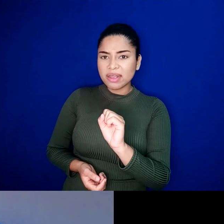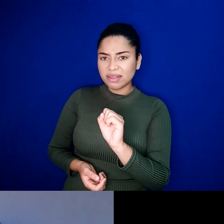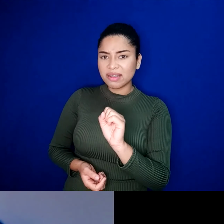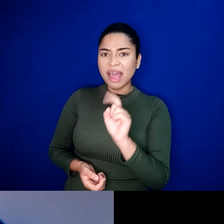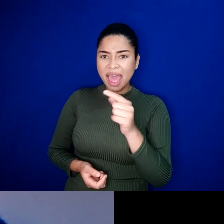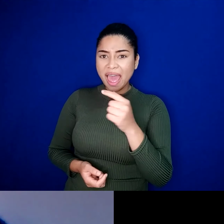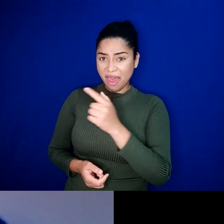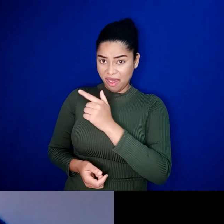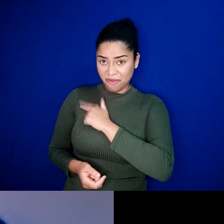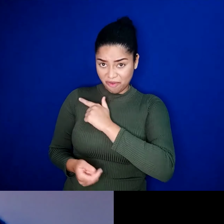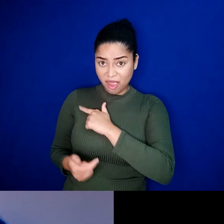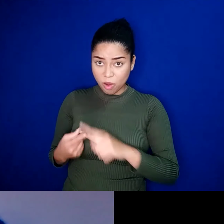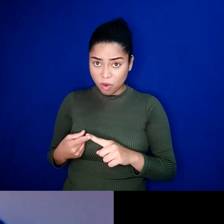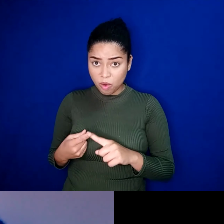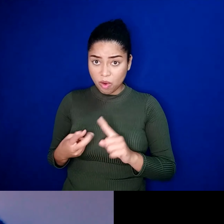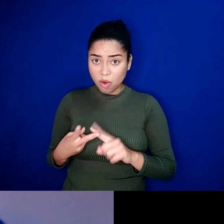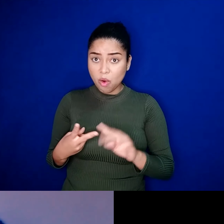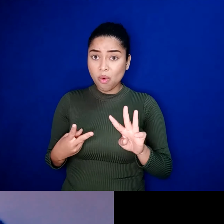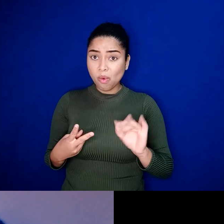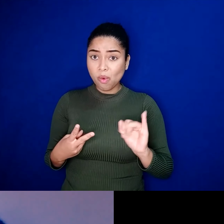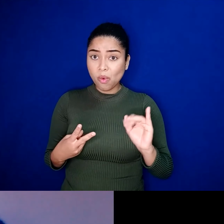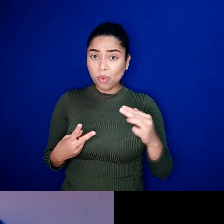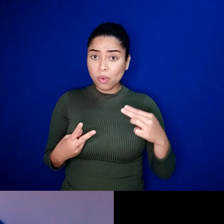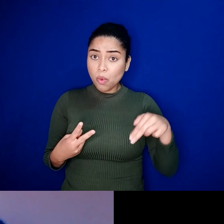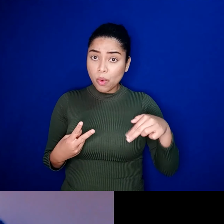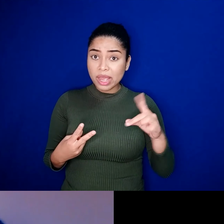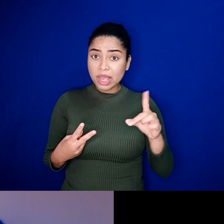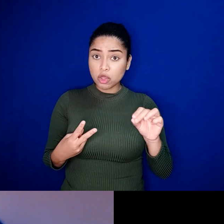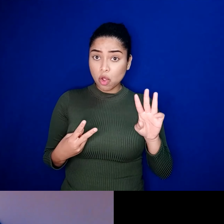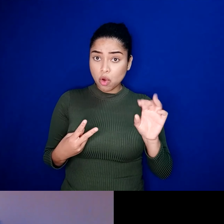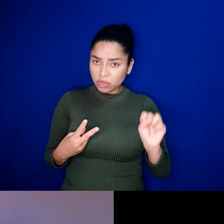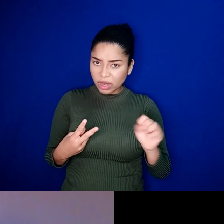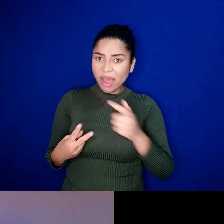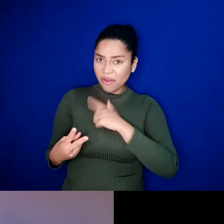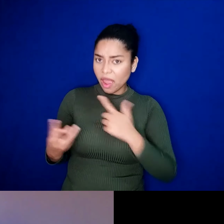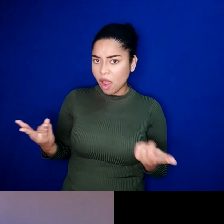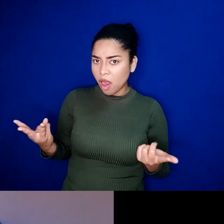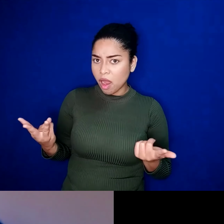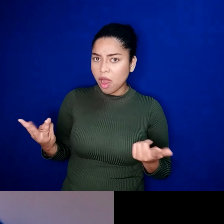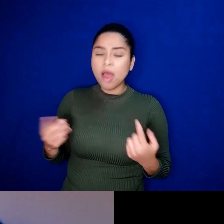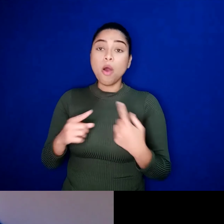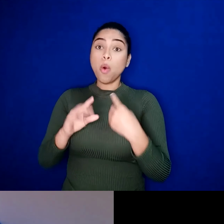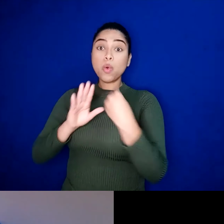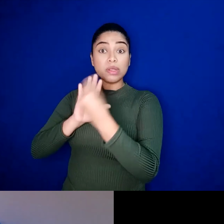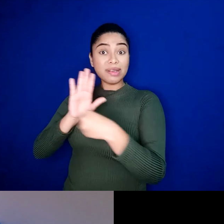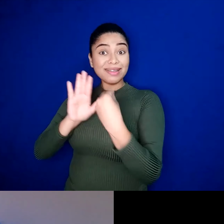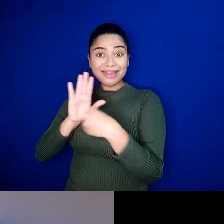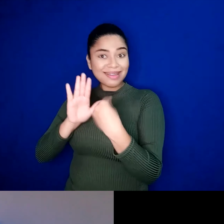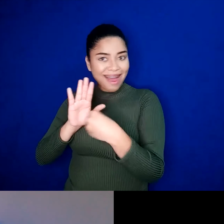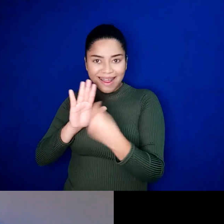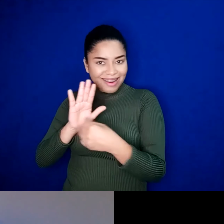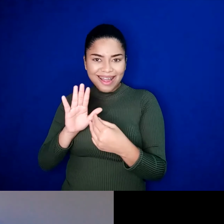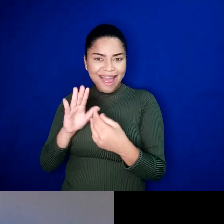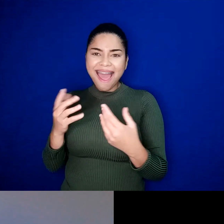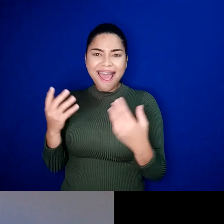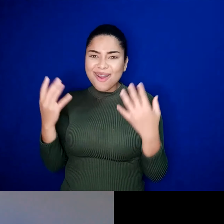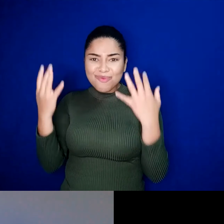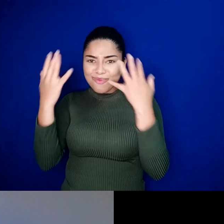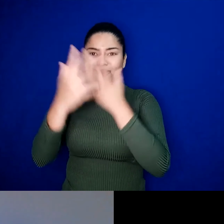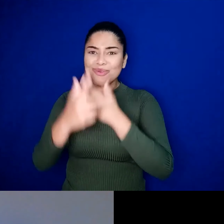Windows ele é feio hoje o Windows 10 seja muito bonito se por natureza e aí você fala de sites acessíveis